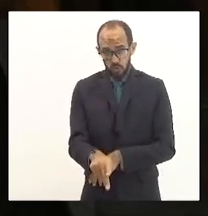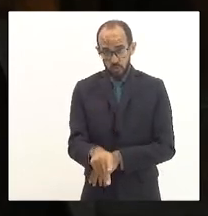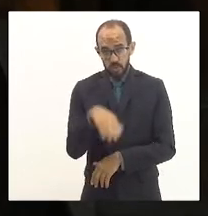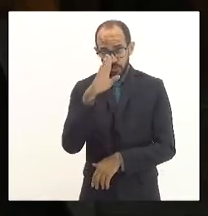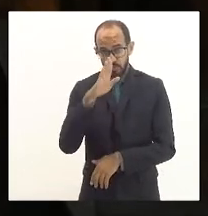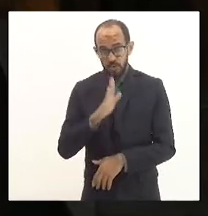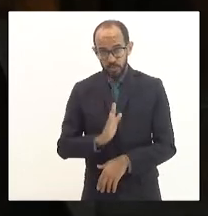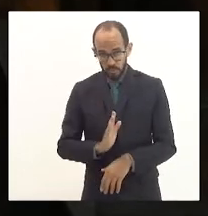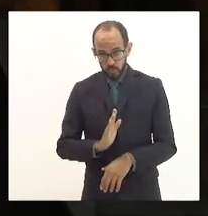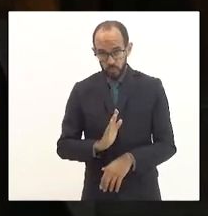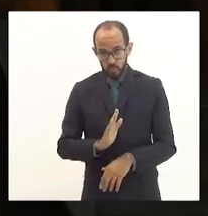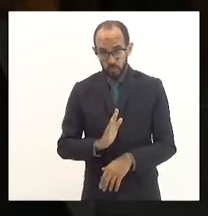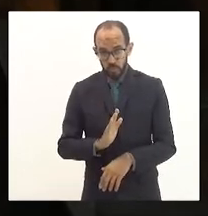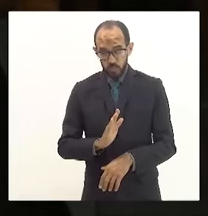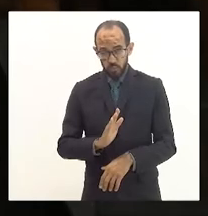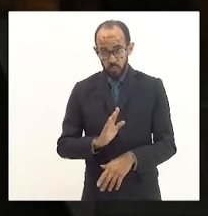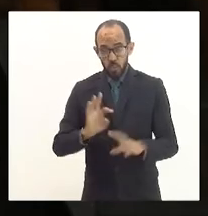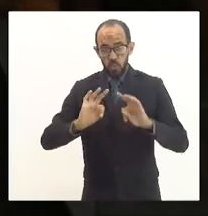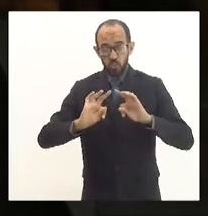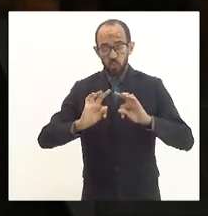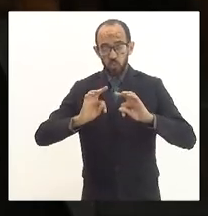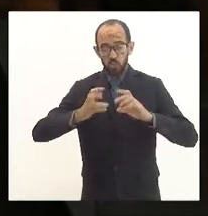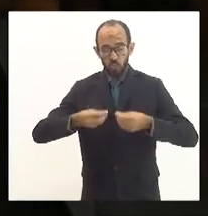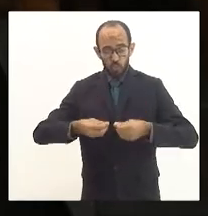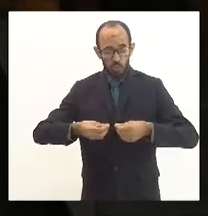e com todas as polêmicas